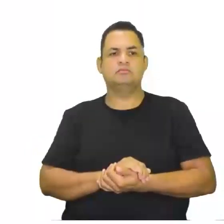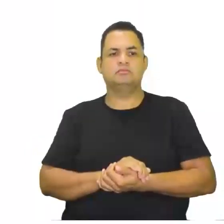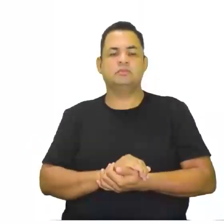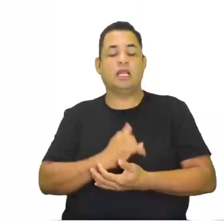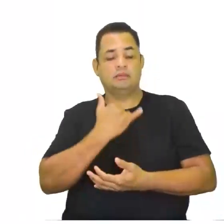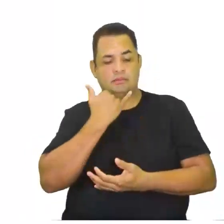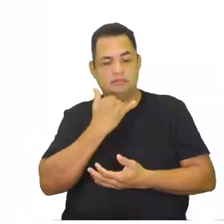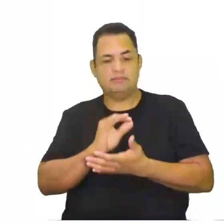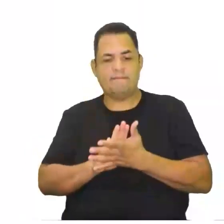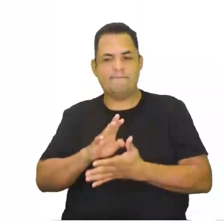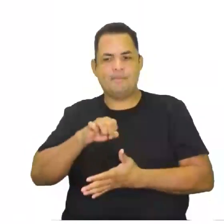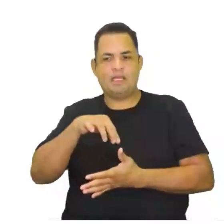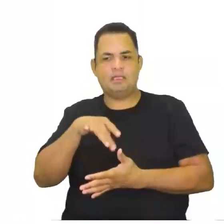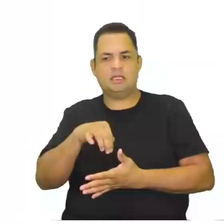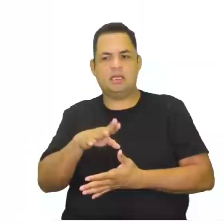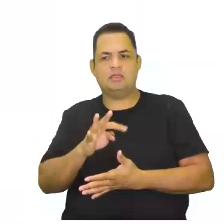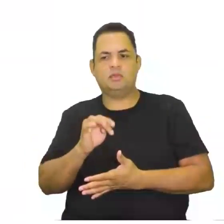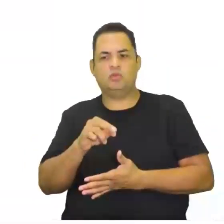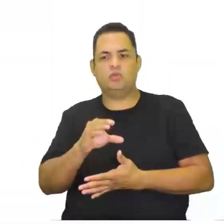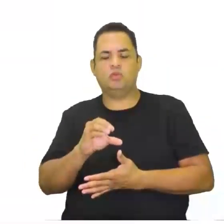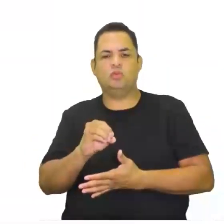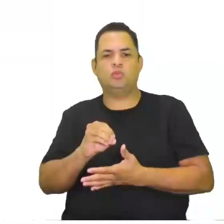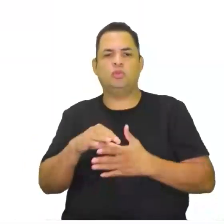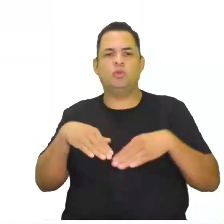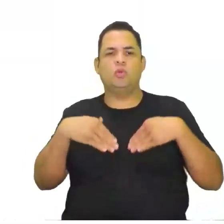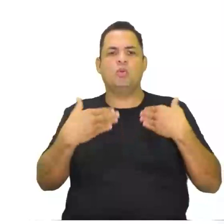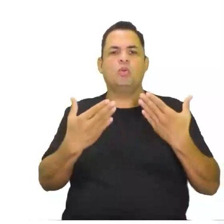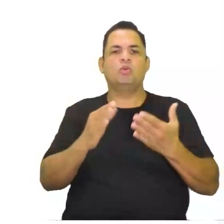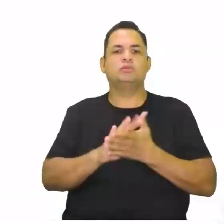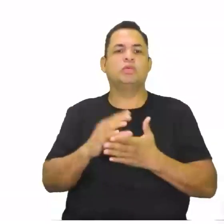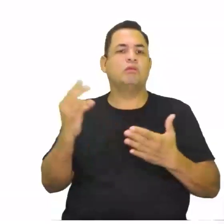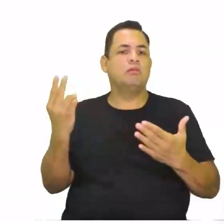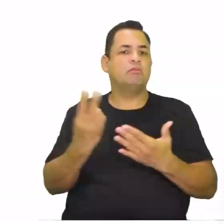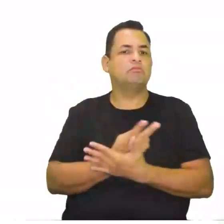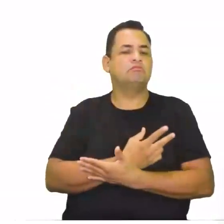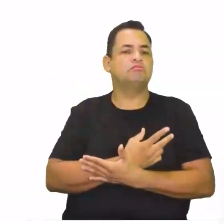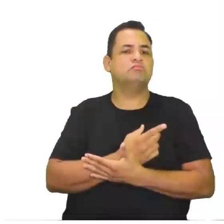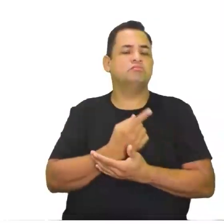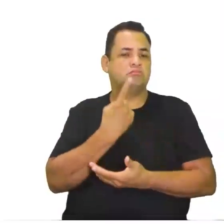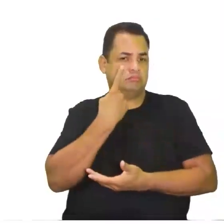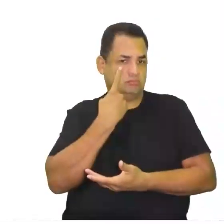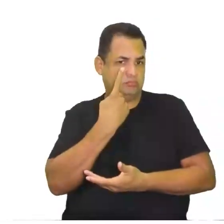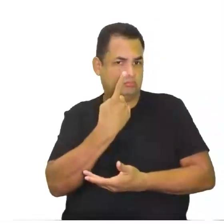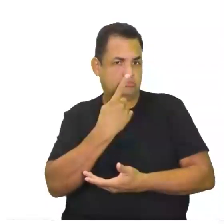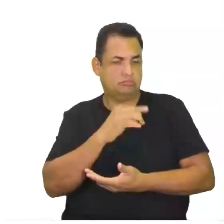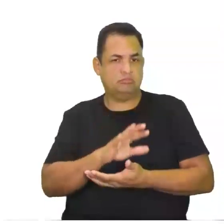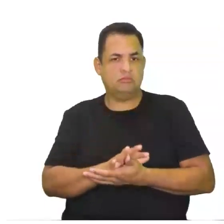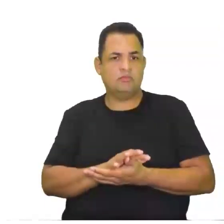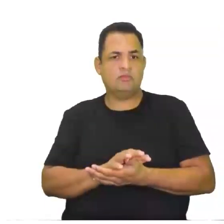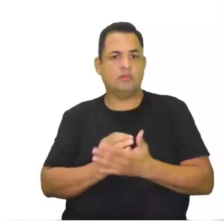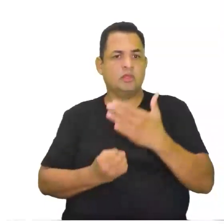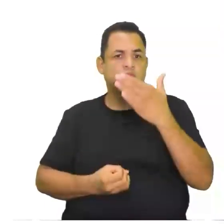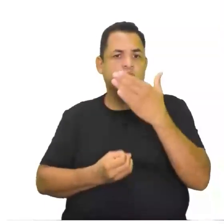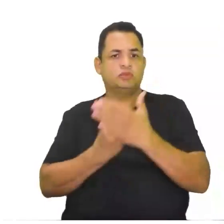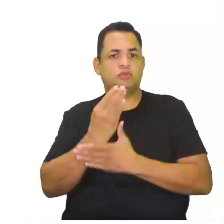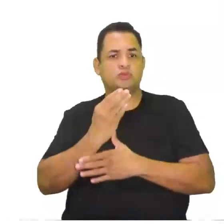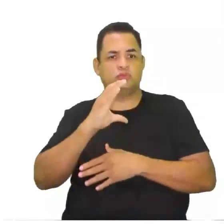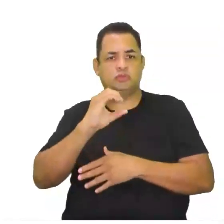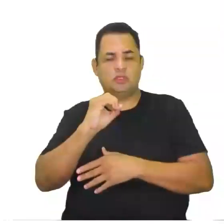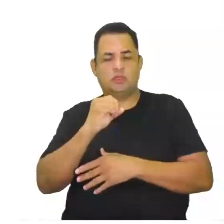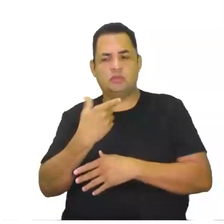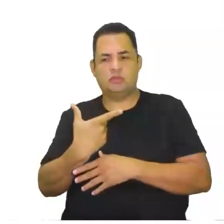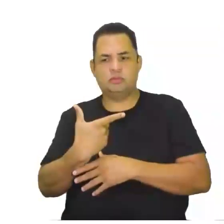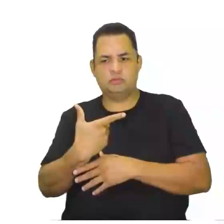metano, perdão, com o oxigênio. Quando isso ocorrer, pessoal, observe que a gente forma o dióxido de